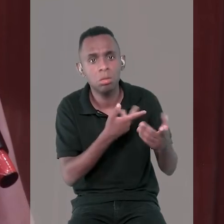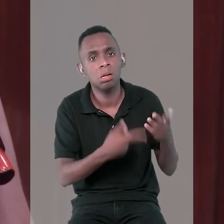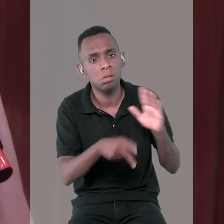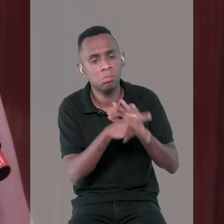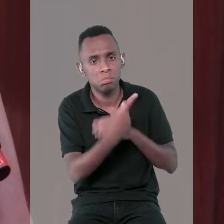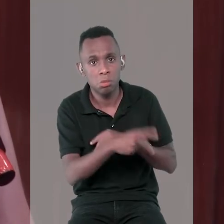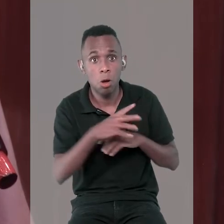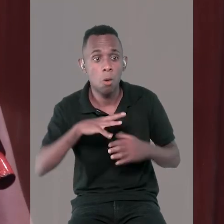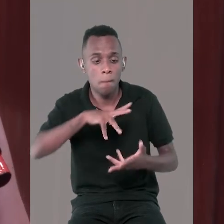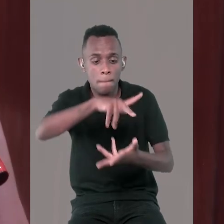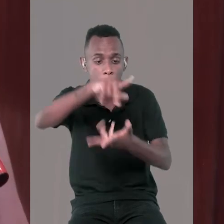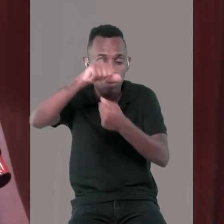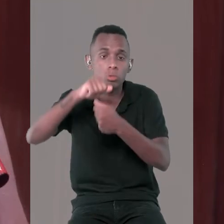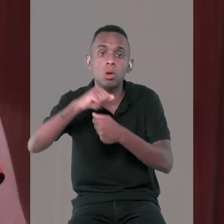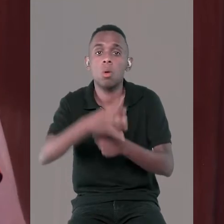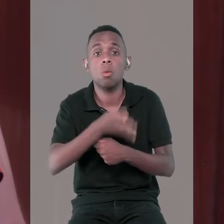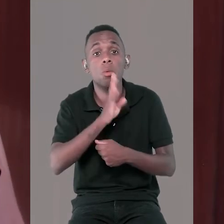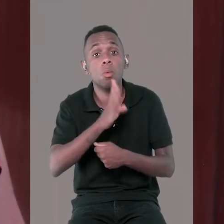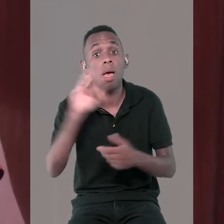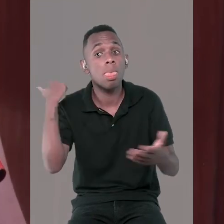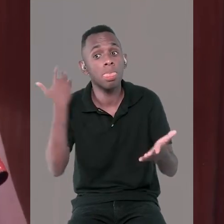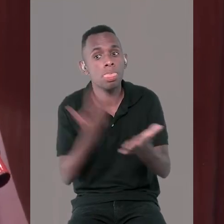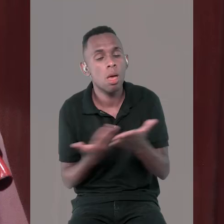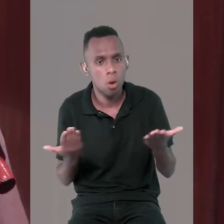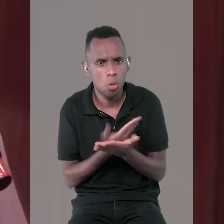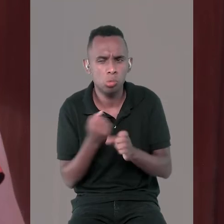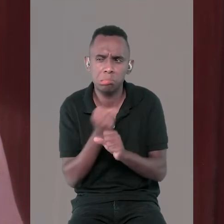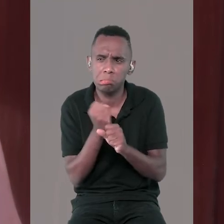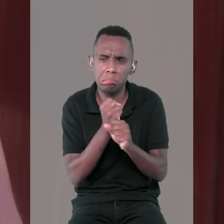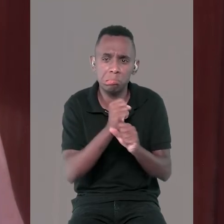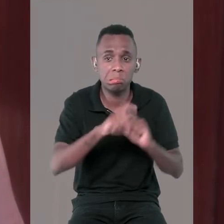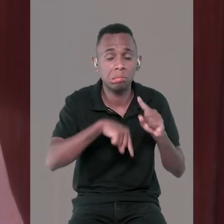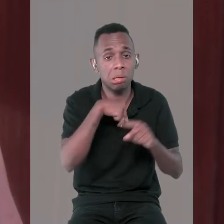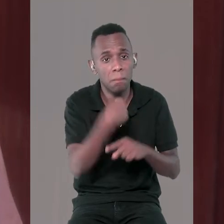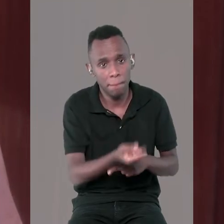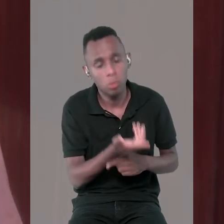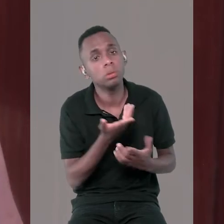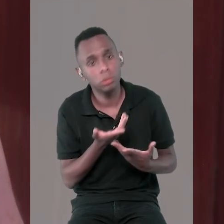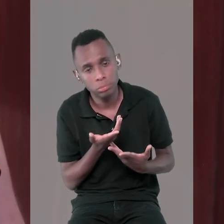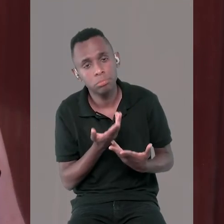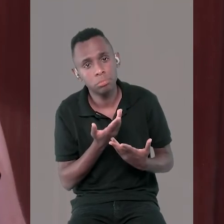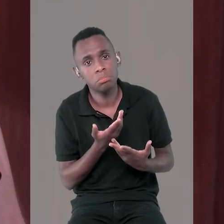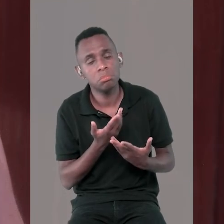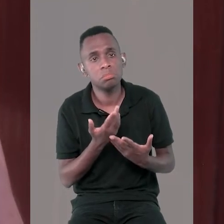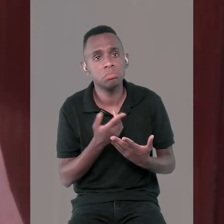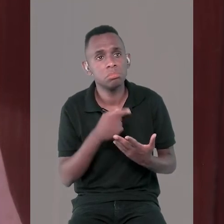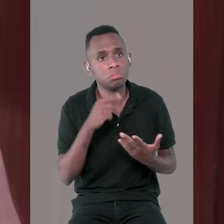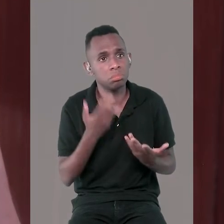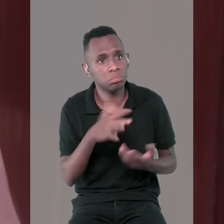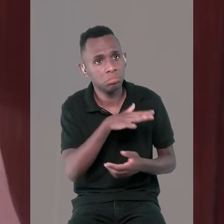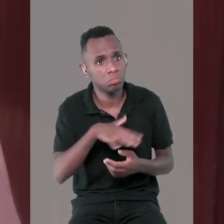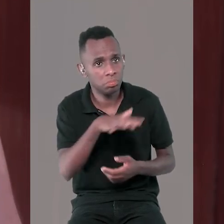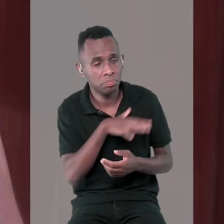é, né, mundialmente reconhecida até hoje, né, tantos anos depois que ela, né, passou aqui por